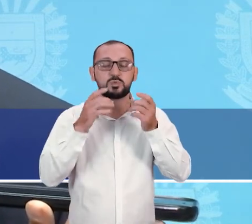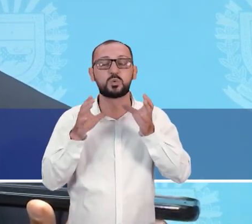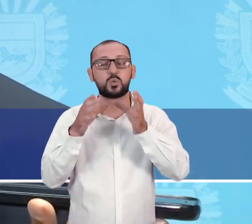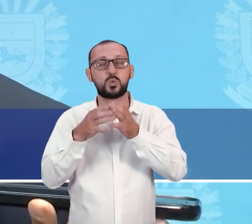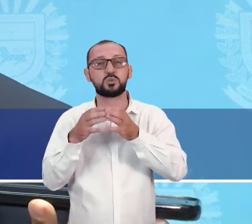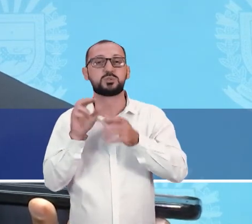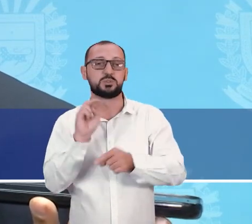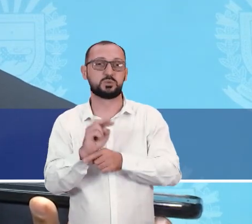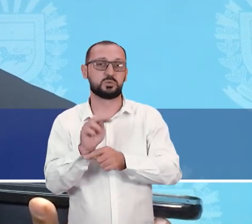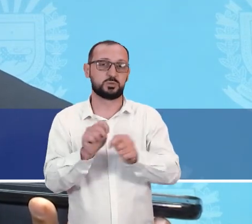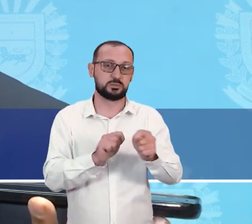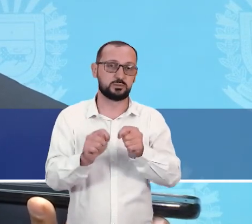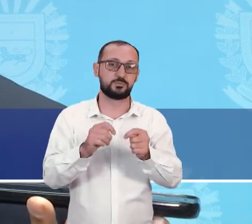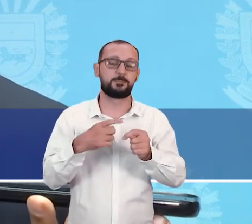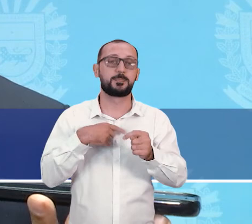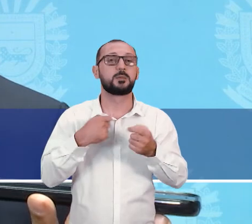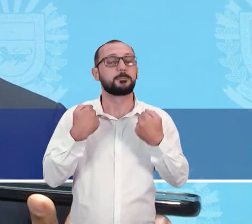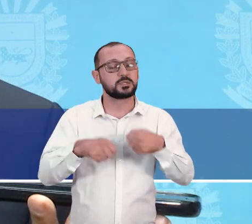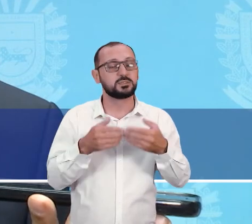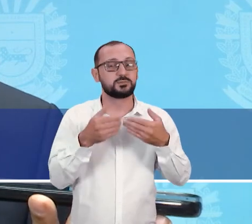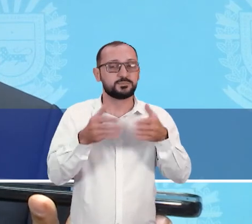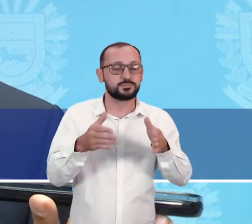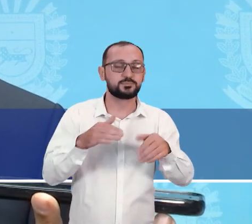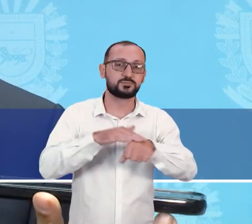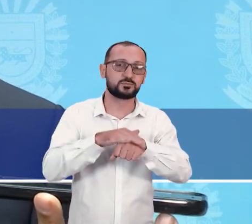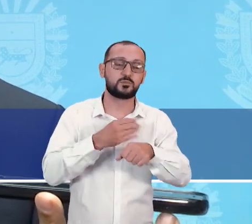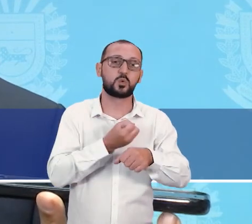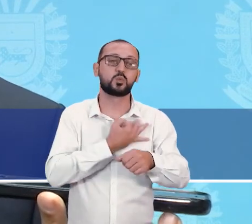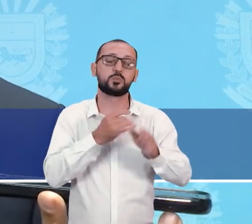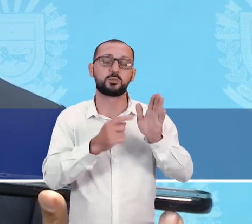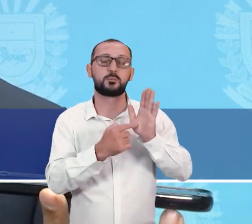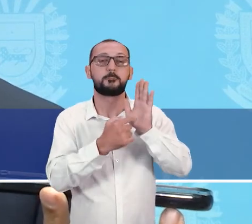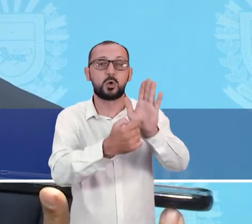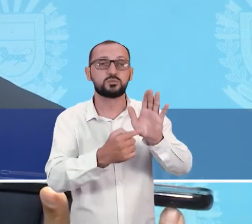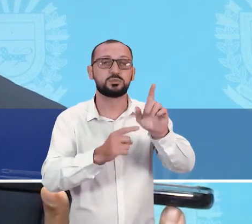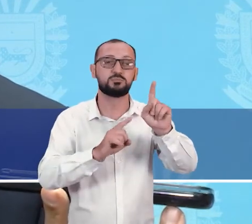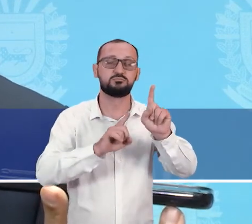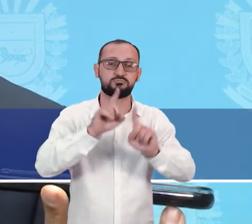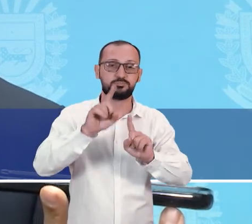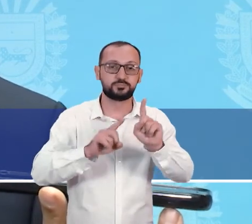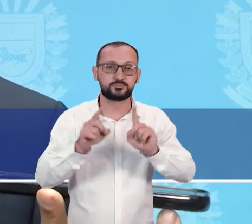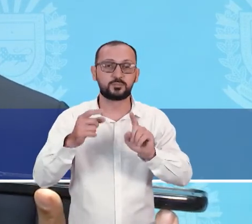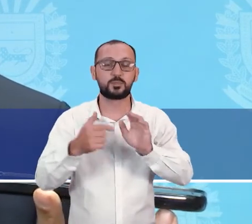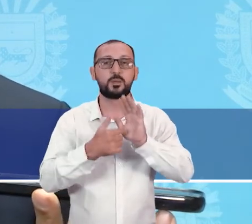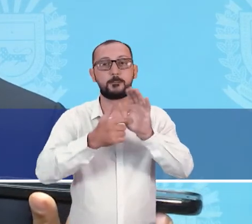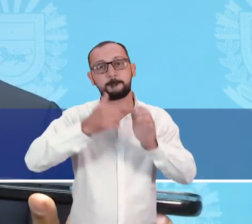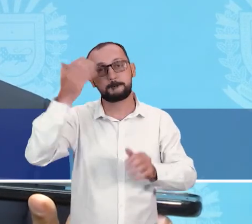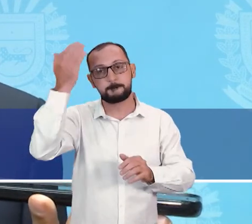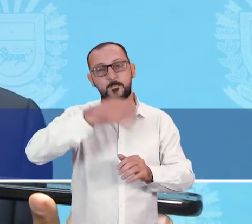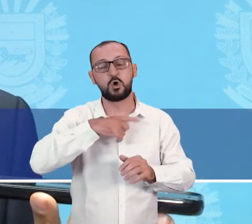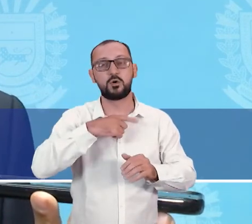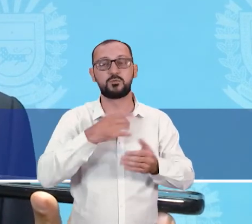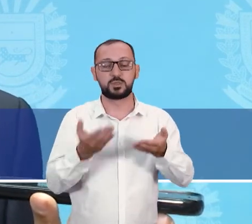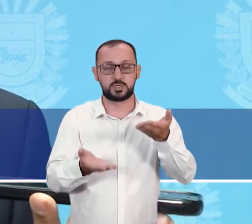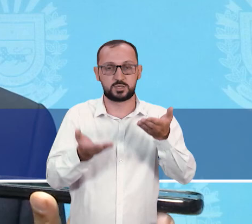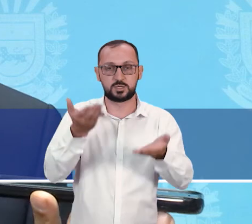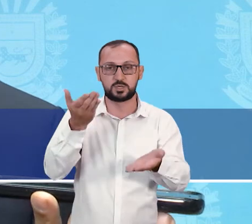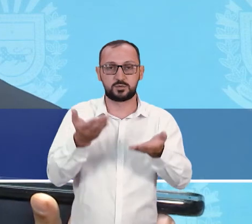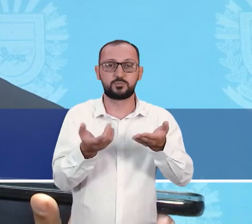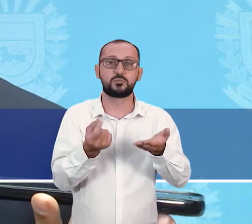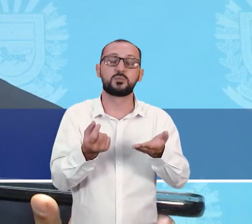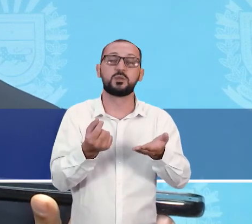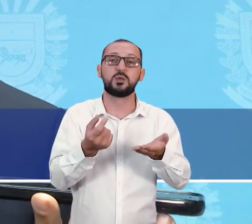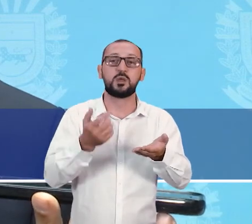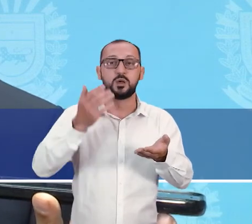de preocupação com os órgãos de controle. É ideal que se abra essa negociação, que se mostre os números, que se comprove